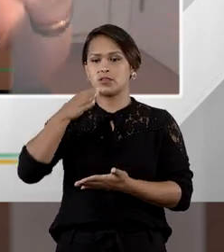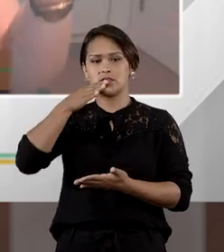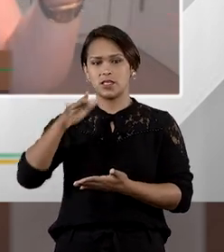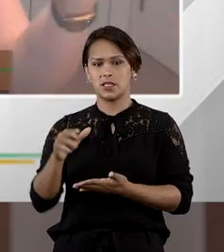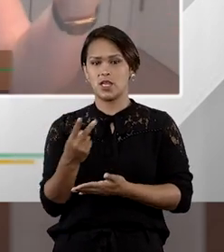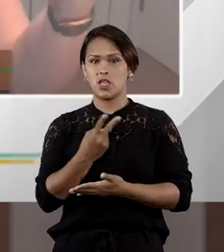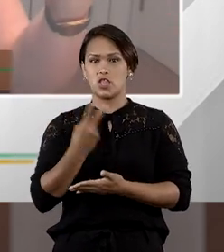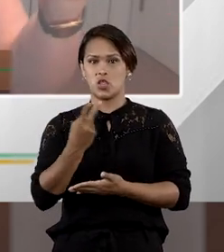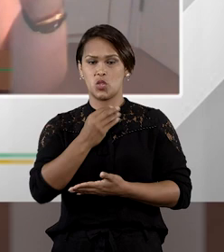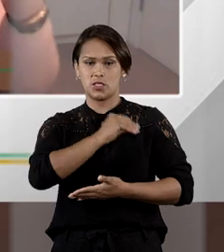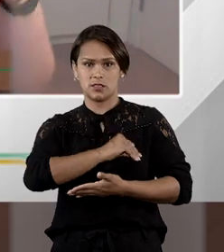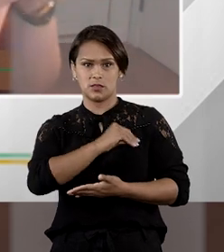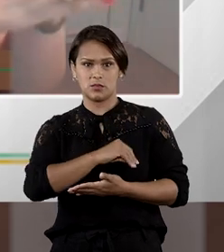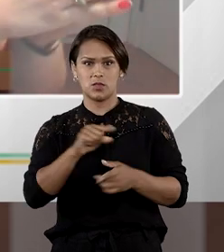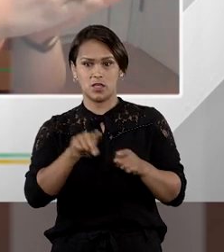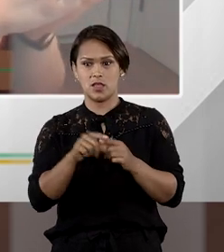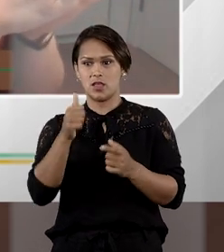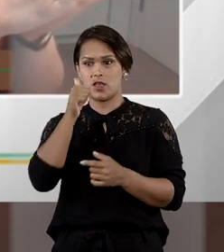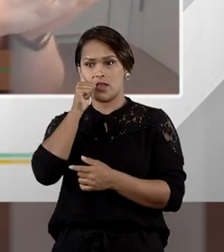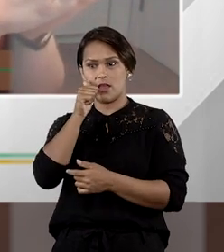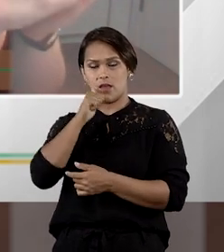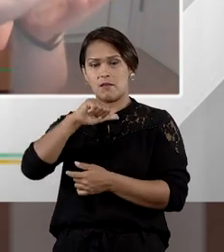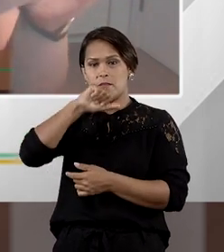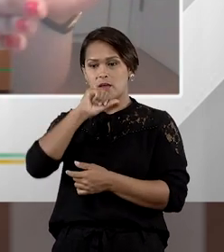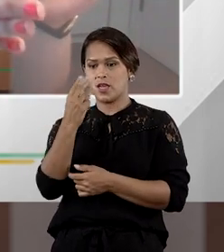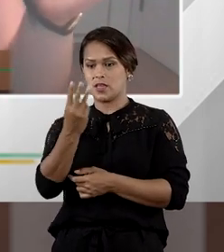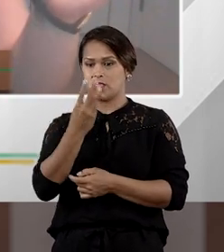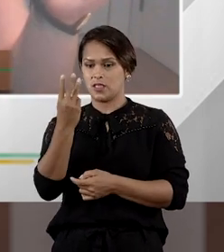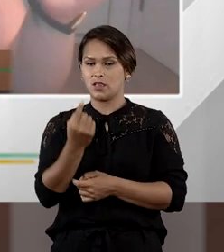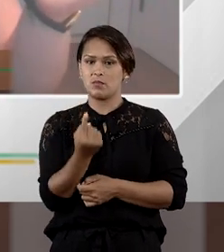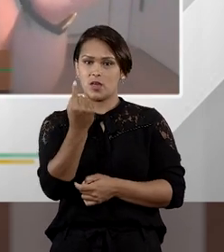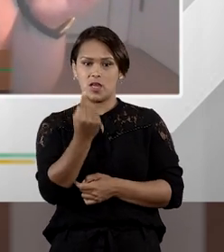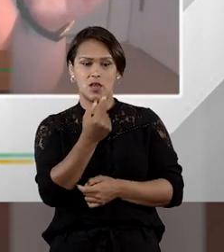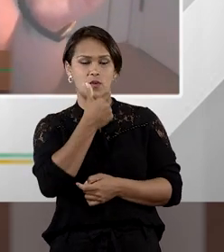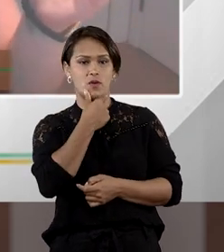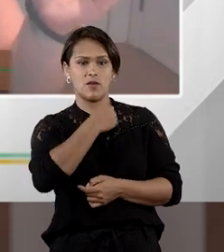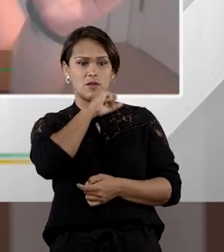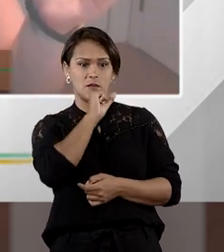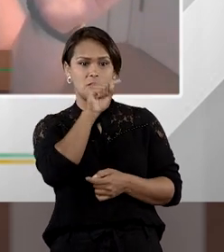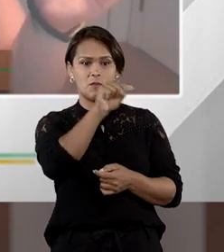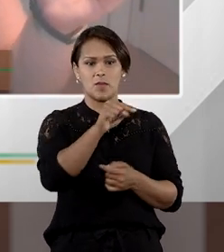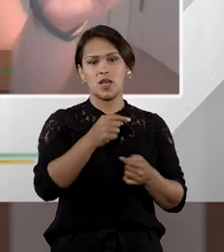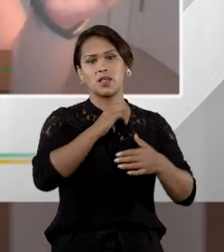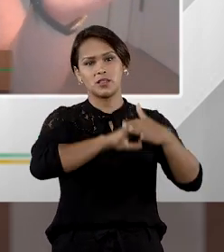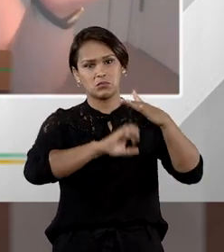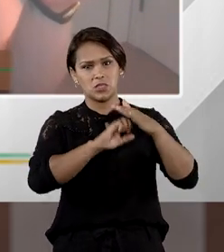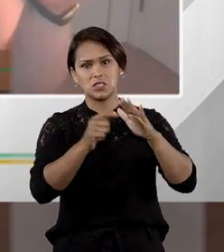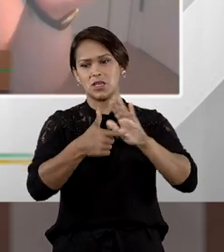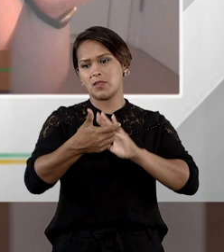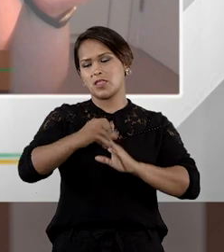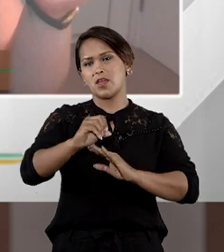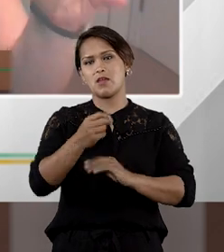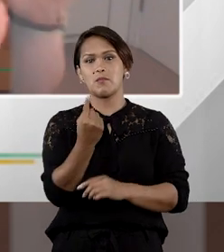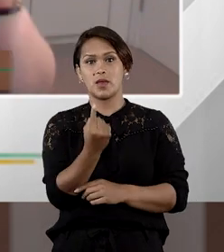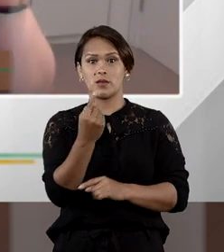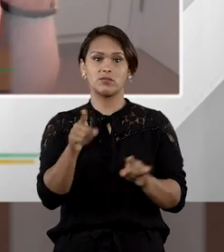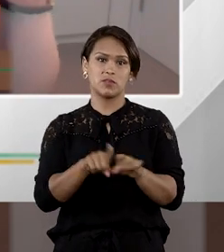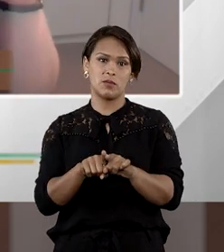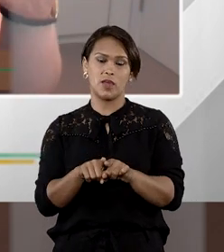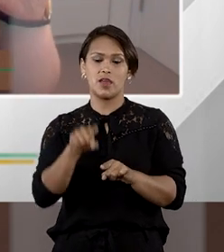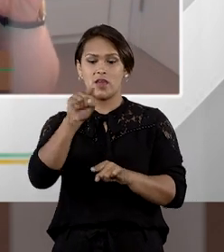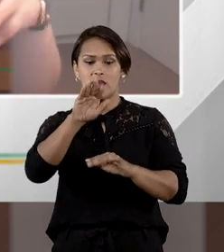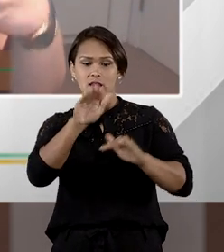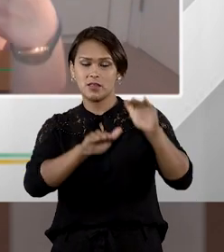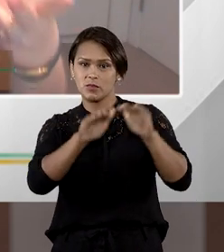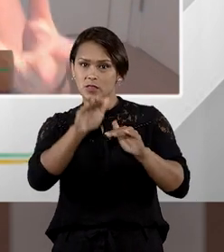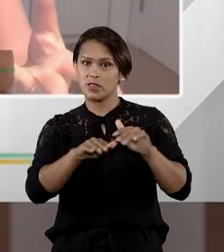exemplo, 2 salários mínimos, a mãe que ganha 3 vai ter que pagar 1 e o pai que recebe 10 vai pagar 1 também? Então, é